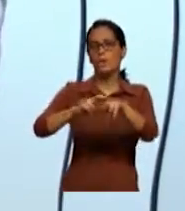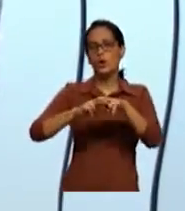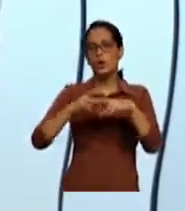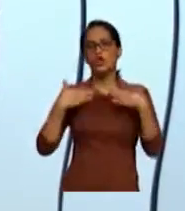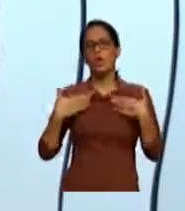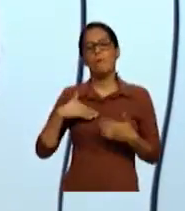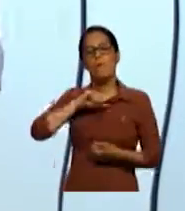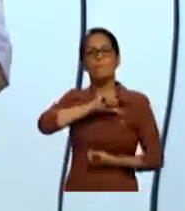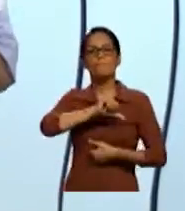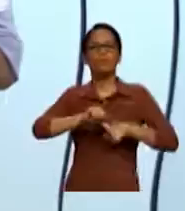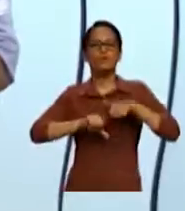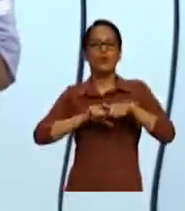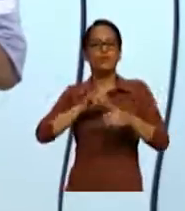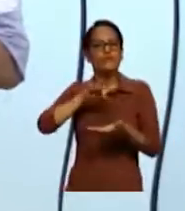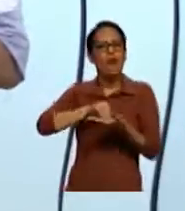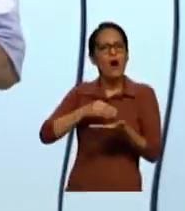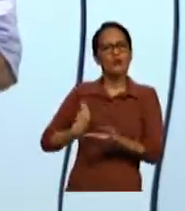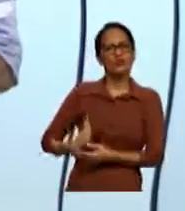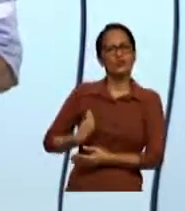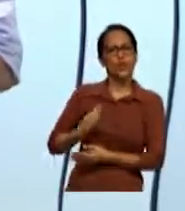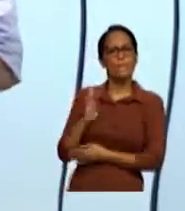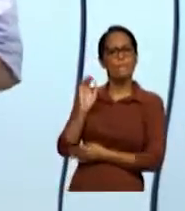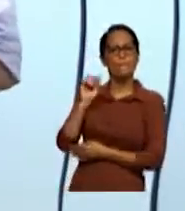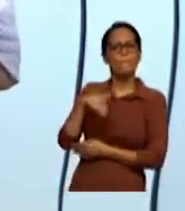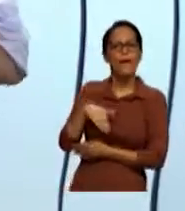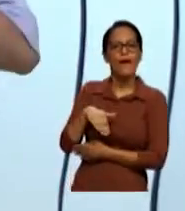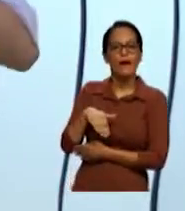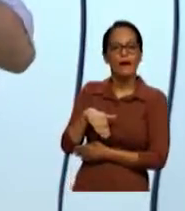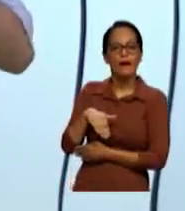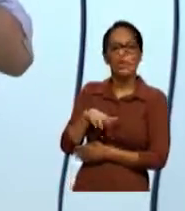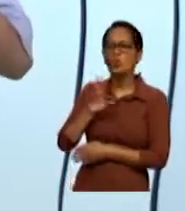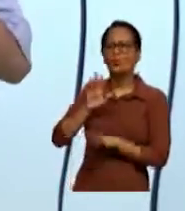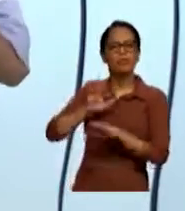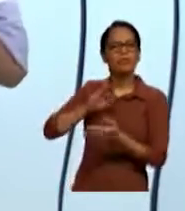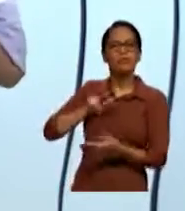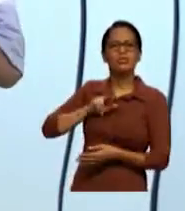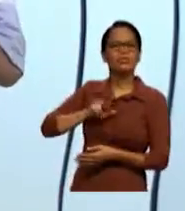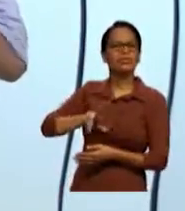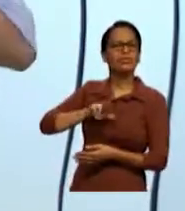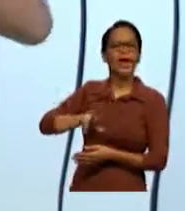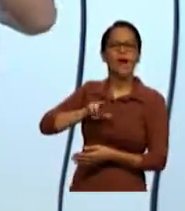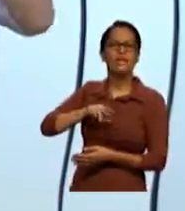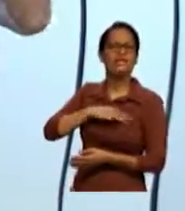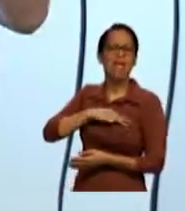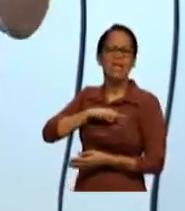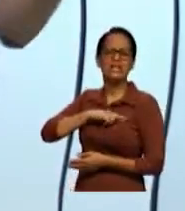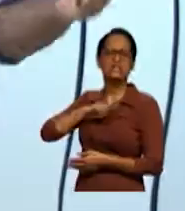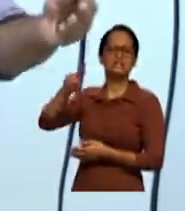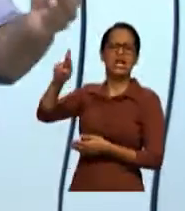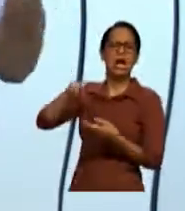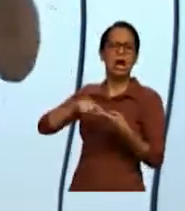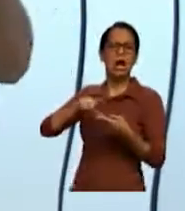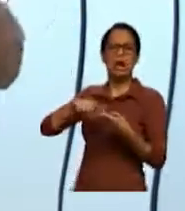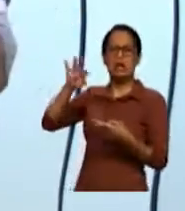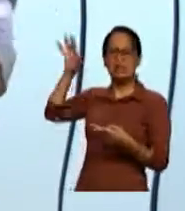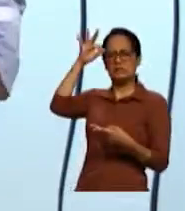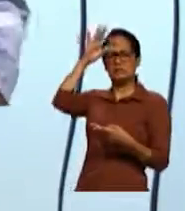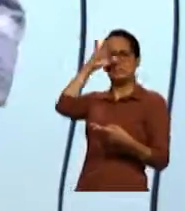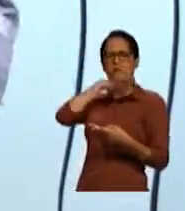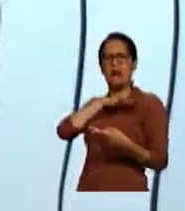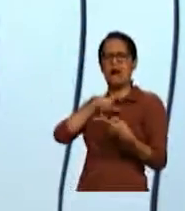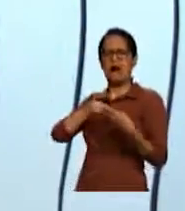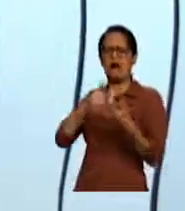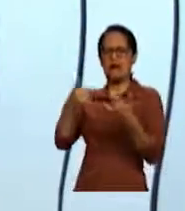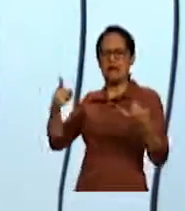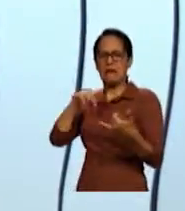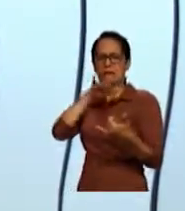Seu corpo não está funcionando bem. E não mítico, religioso, não que você está com algum mau espírito ou com energia ruim.